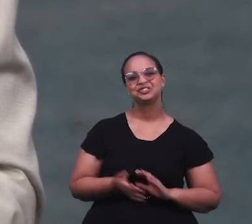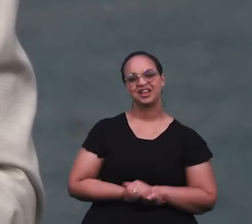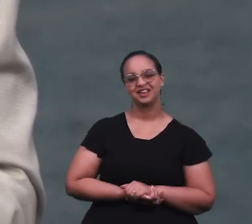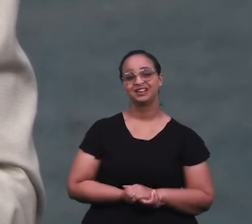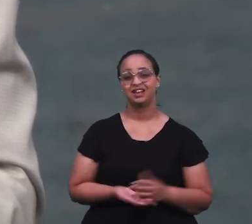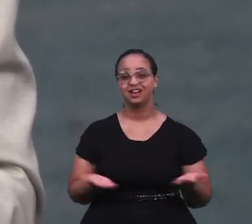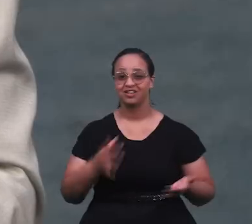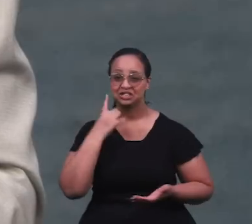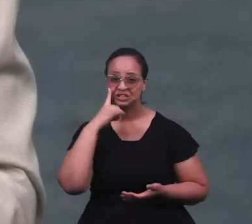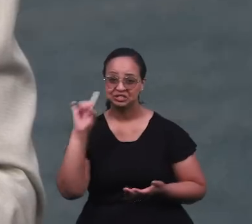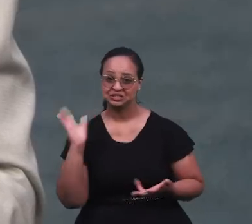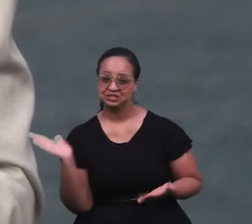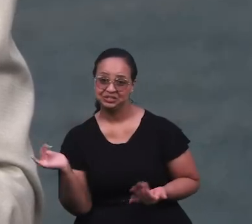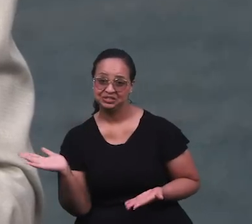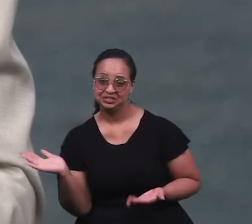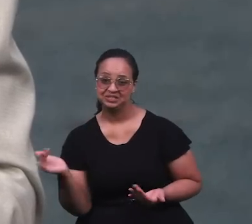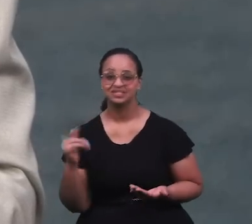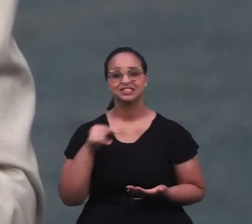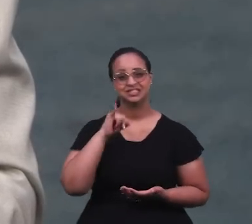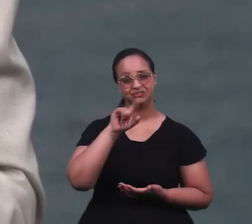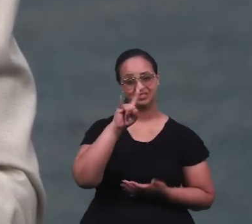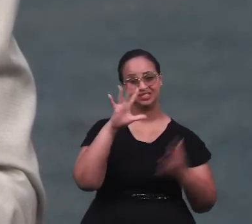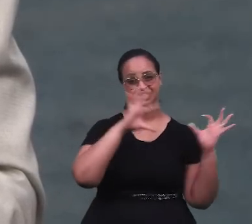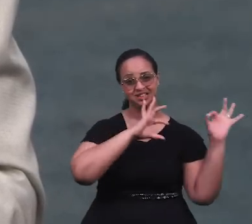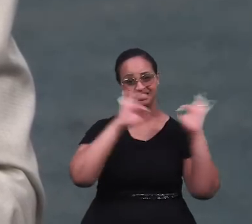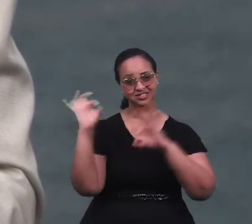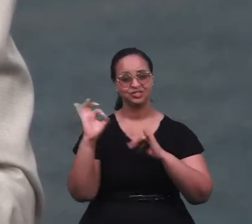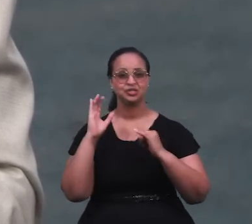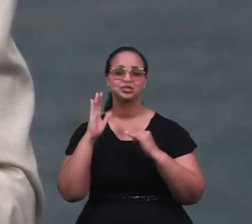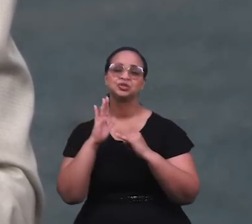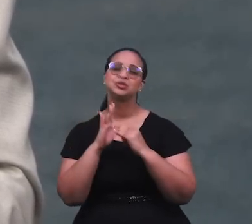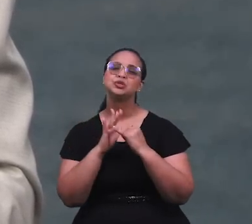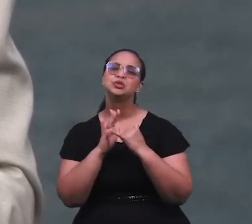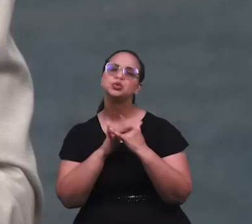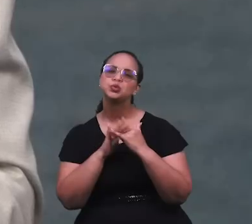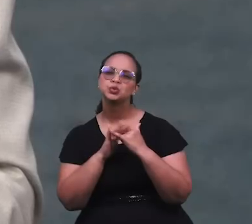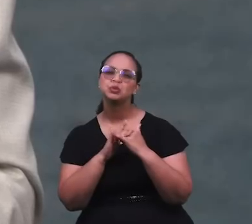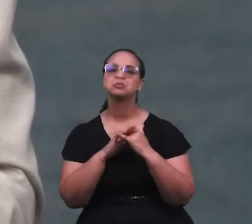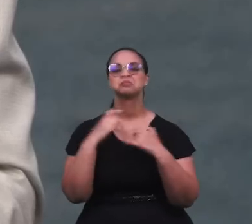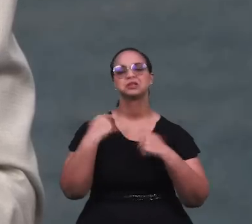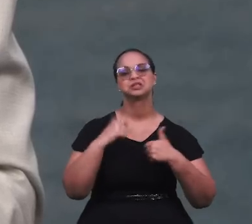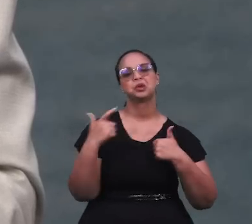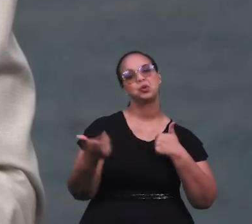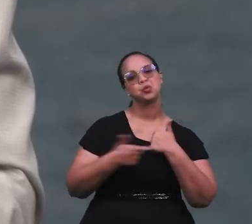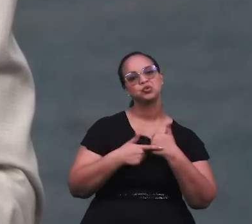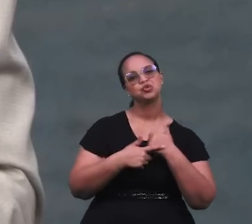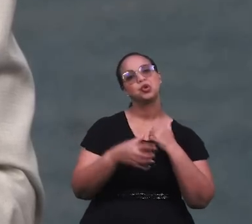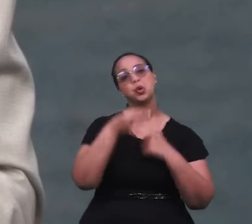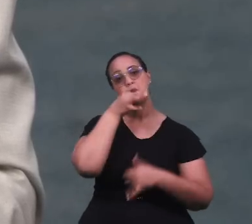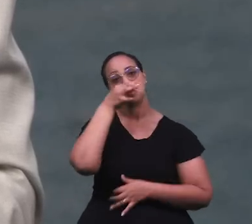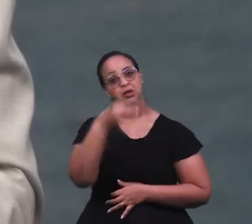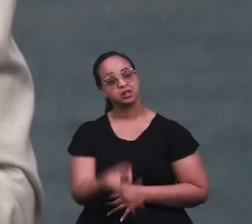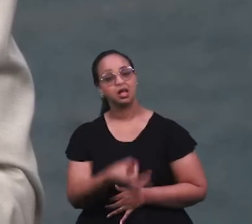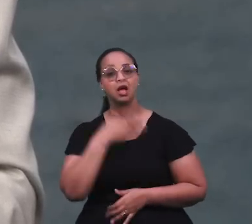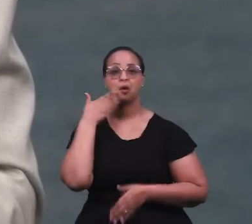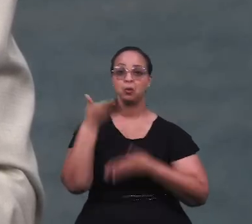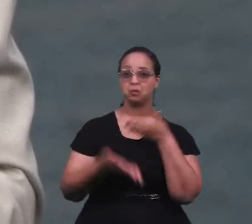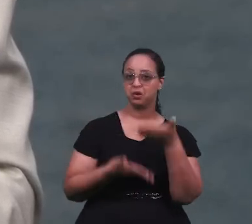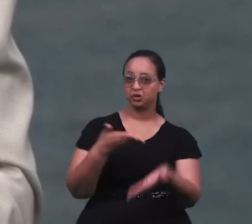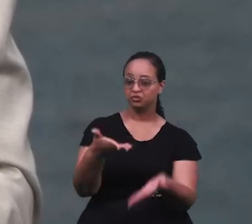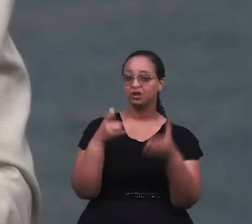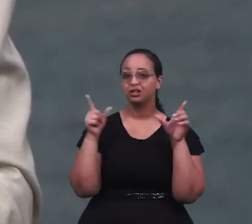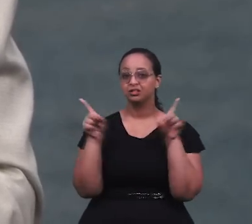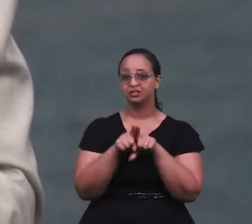da Minha Mocidade. Se você estiver assistindo através do YouTube, não esqueça de curtir, comentar,